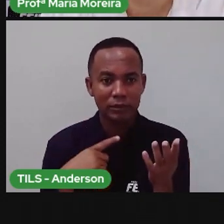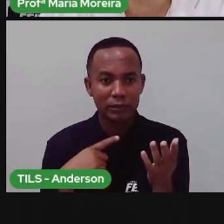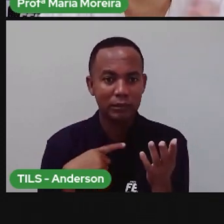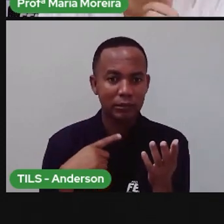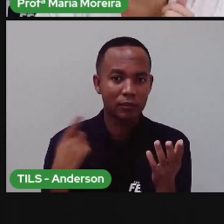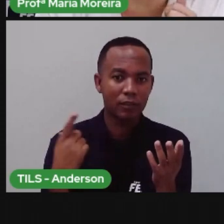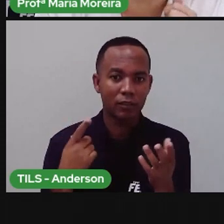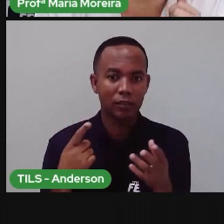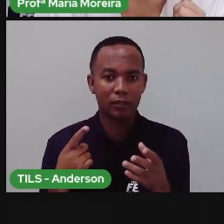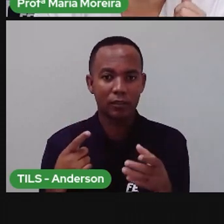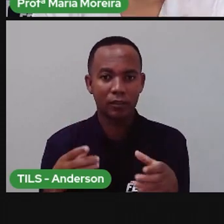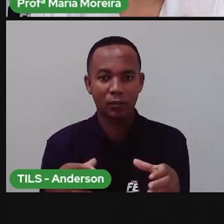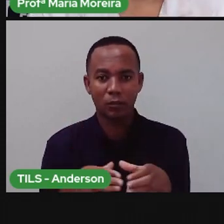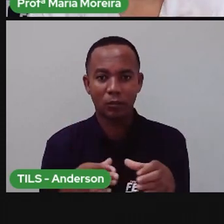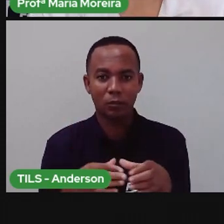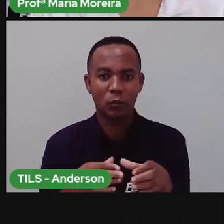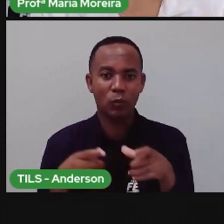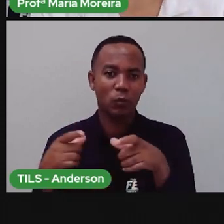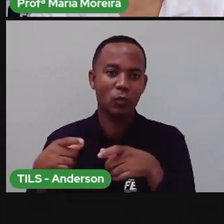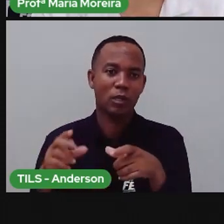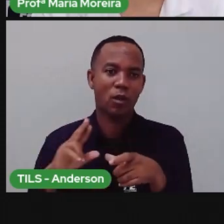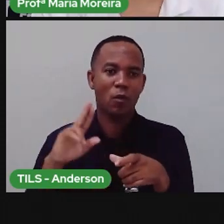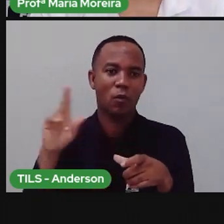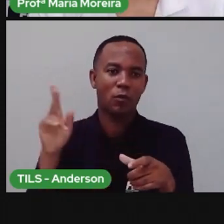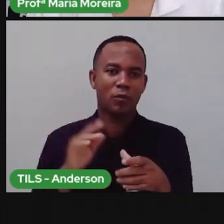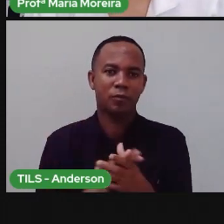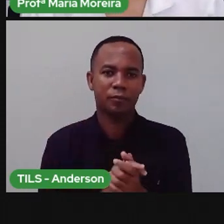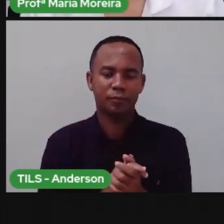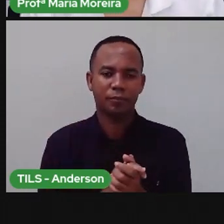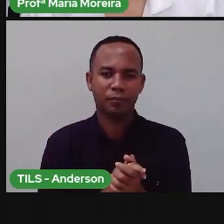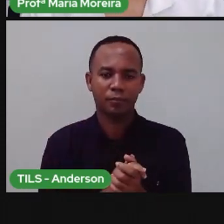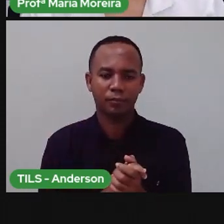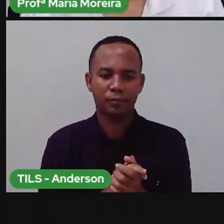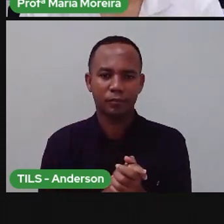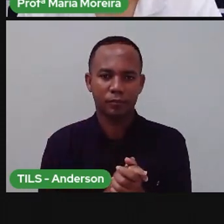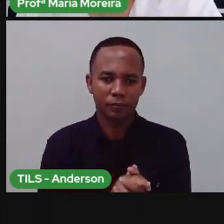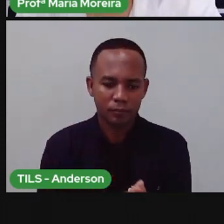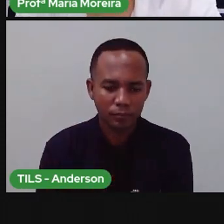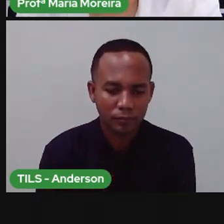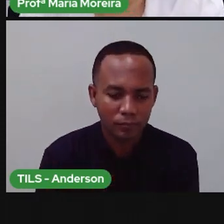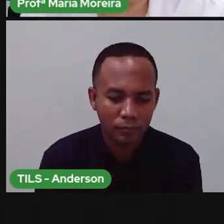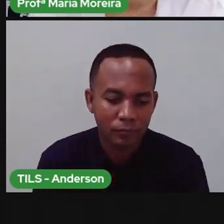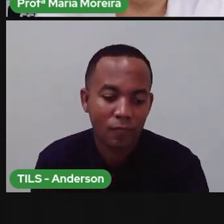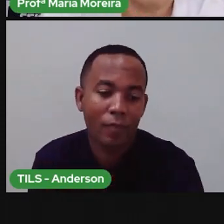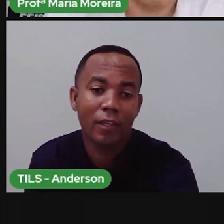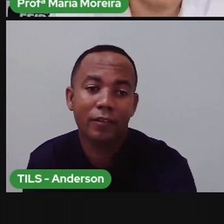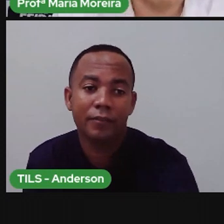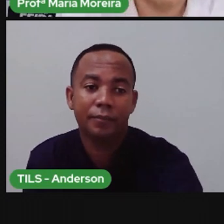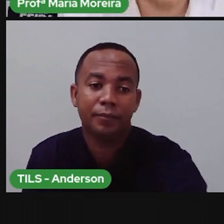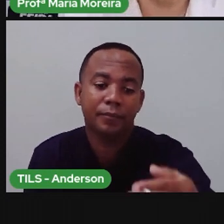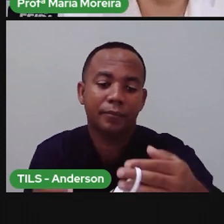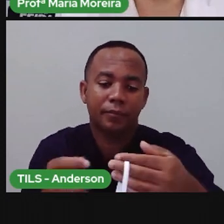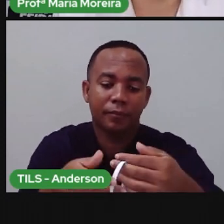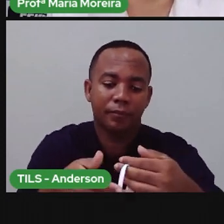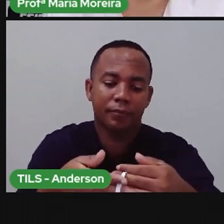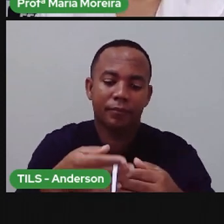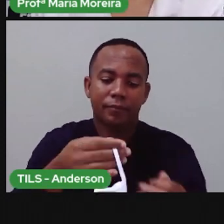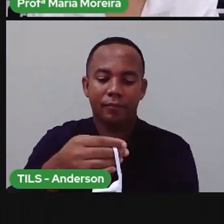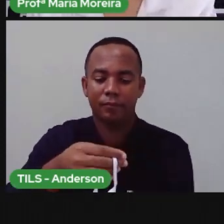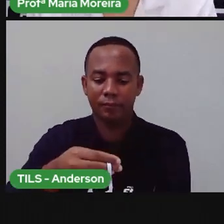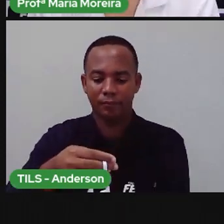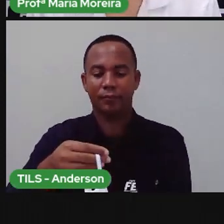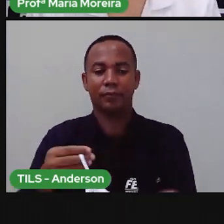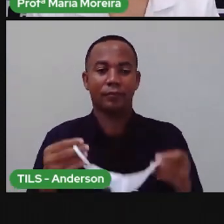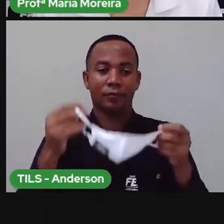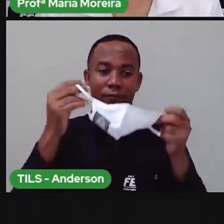refletir sobre tudo isso aí agora. Certinho? Bom, antes do finalzinho da nossa aula, né? A Pró